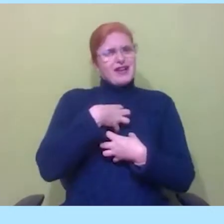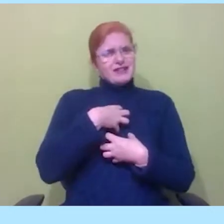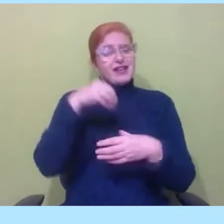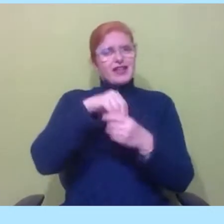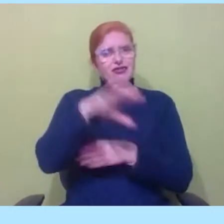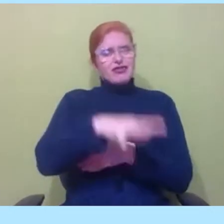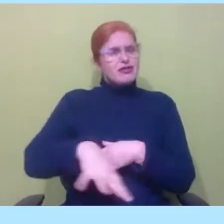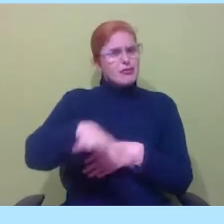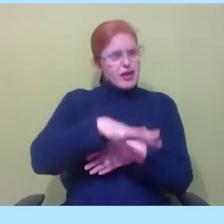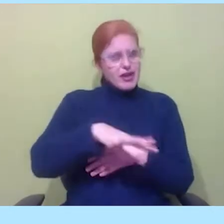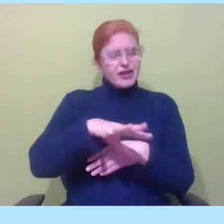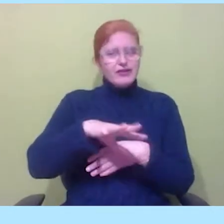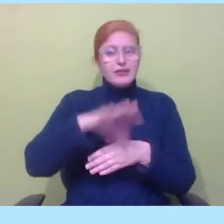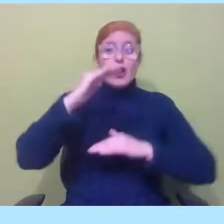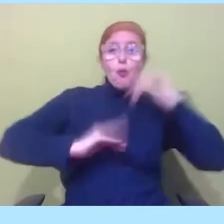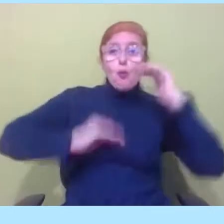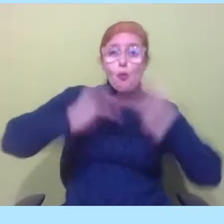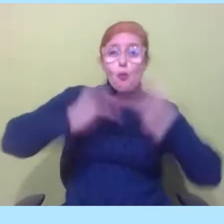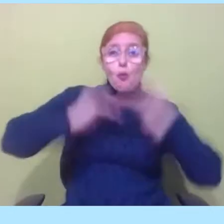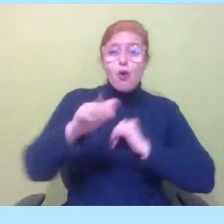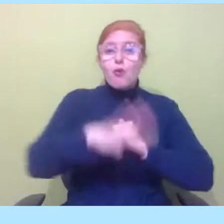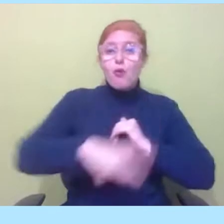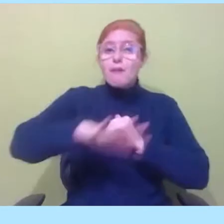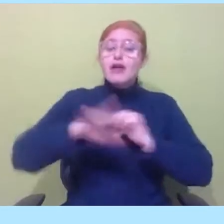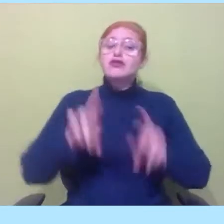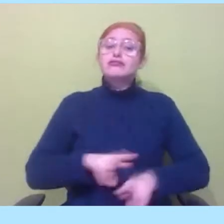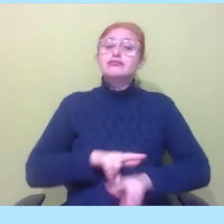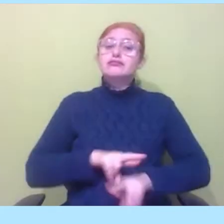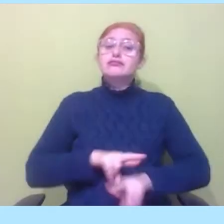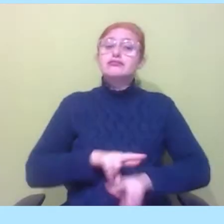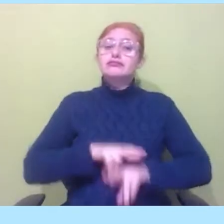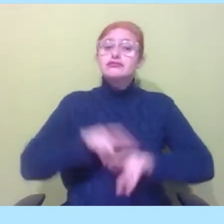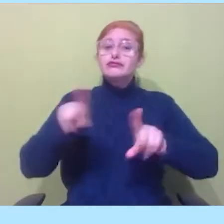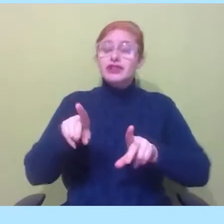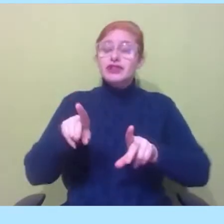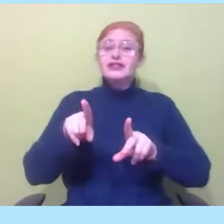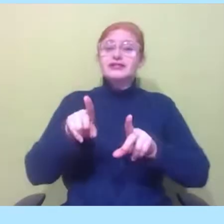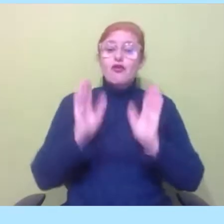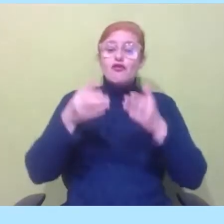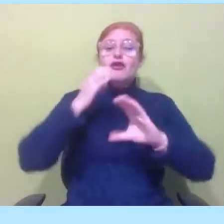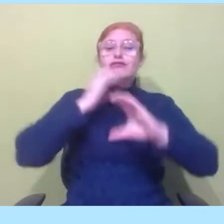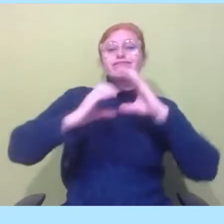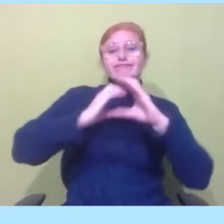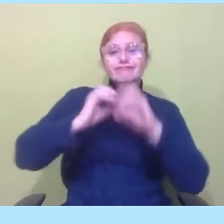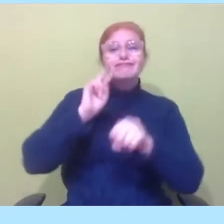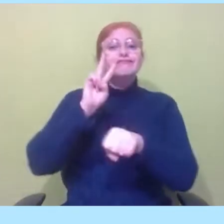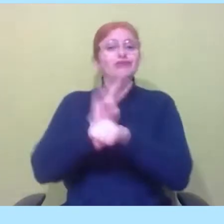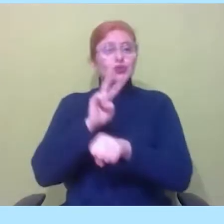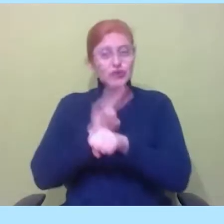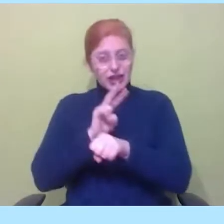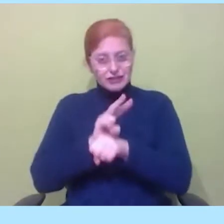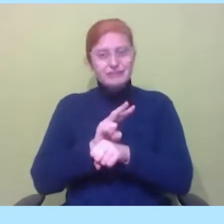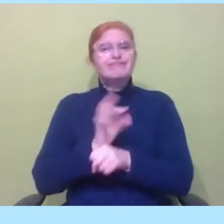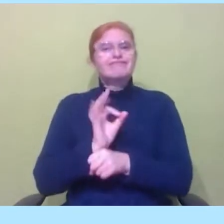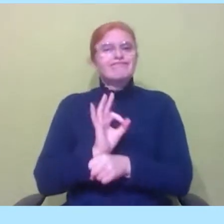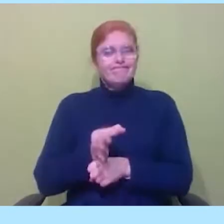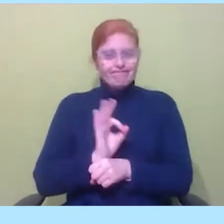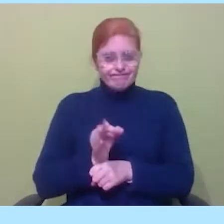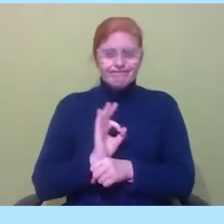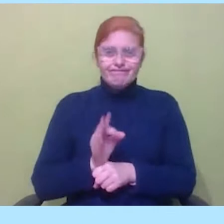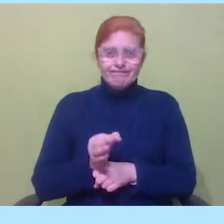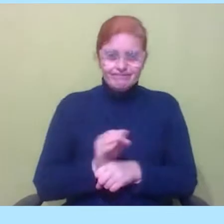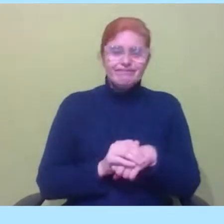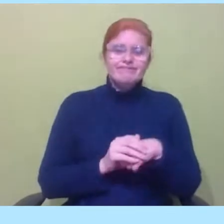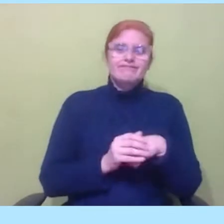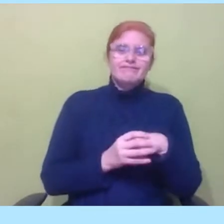diferente em termos de comunicação, em termos de cuidado. Sim, super, Nanda.